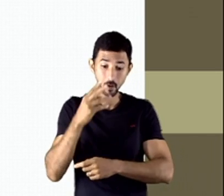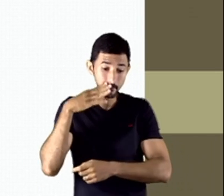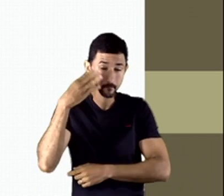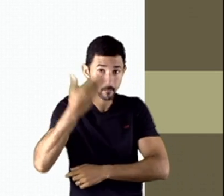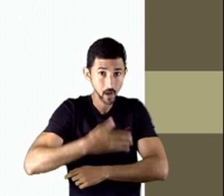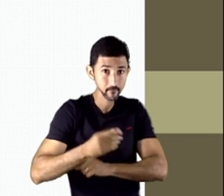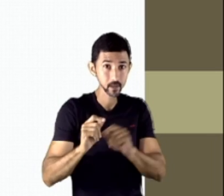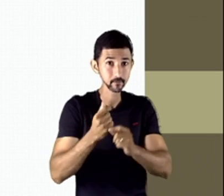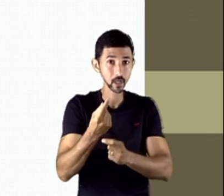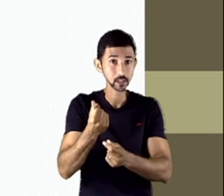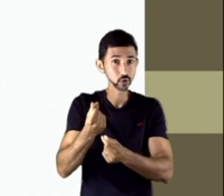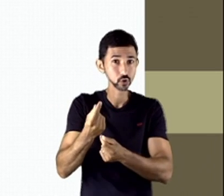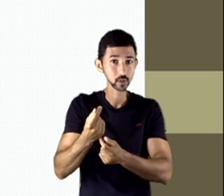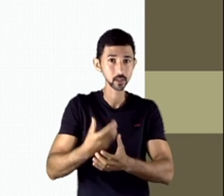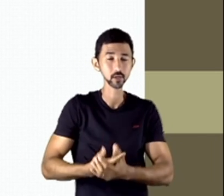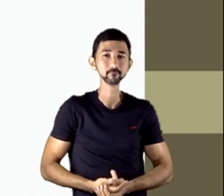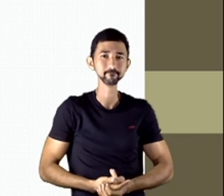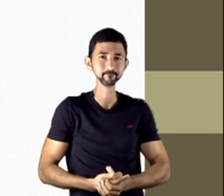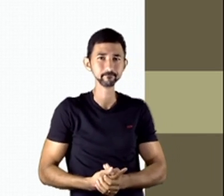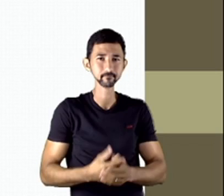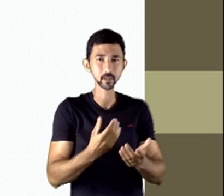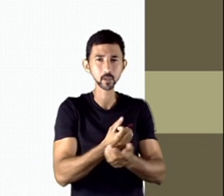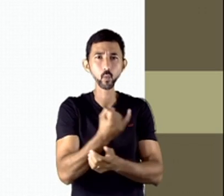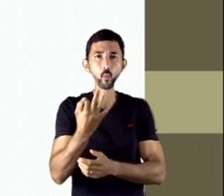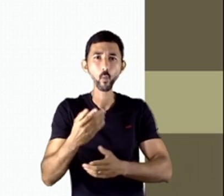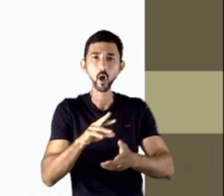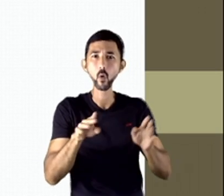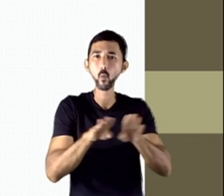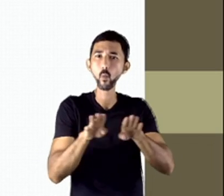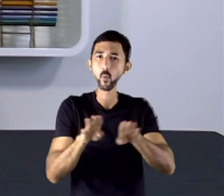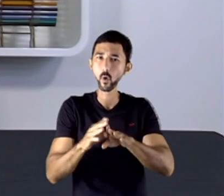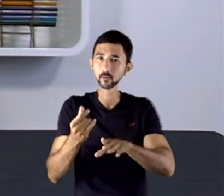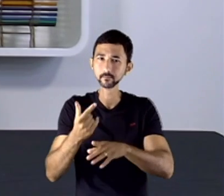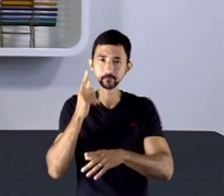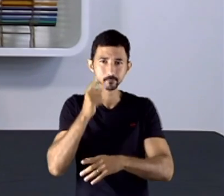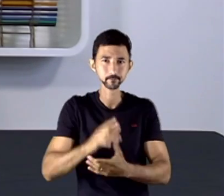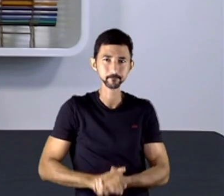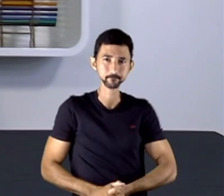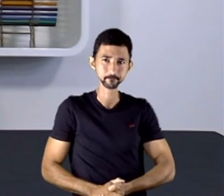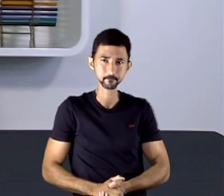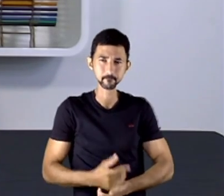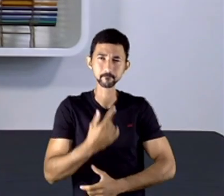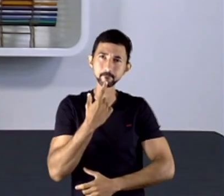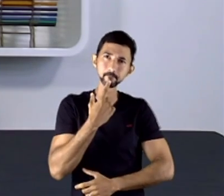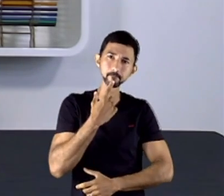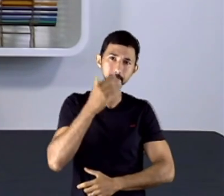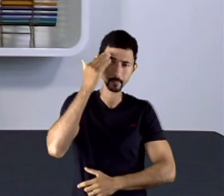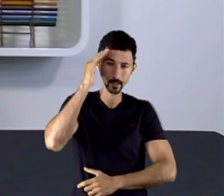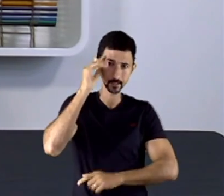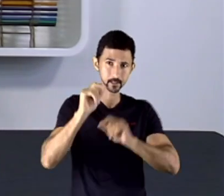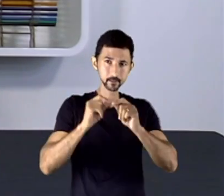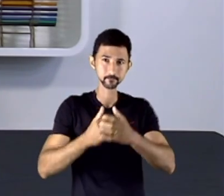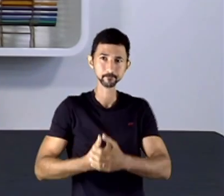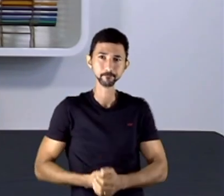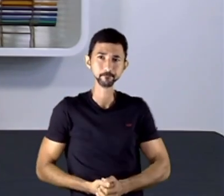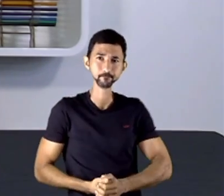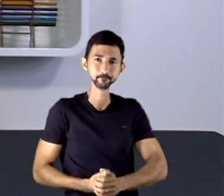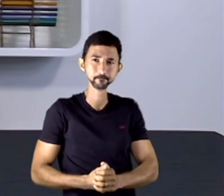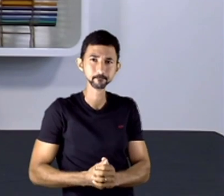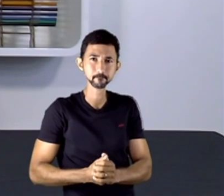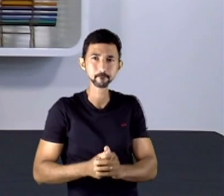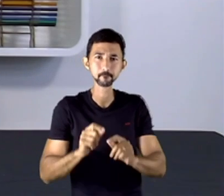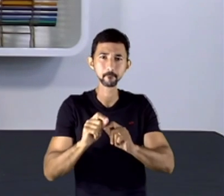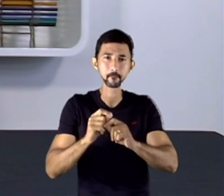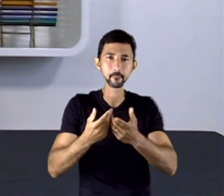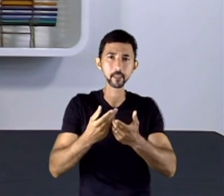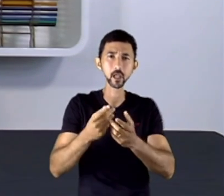do dia está de acordo com o número de passagens vendidas. Primeiro, bora tentar, vem para mim de novo aqui.